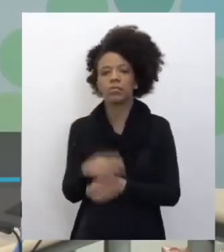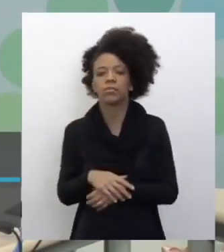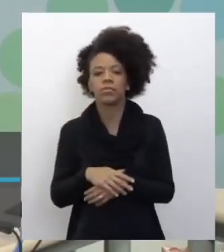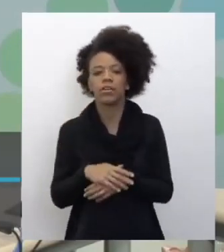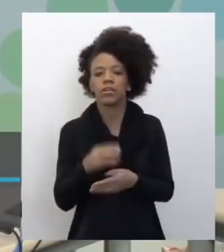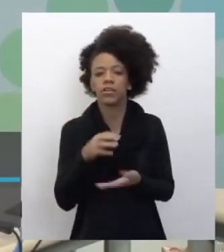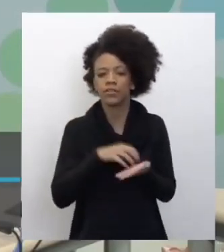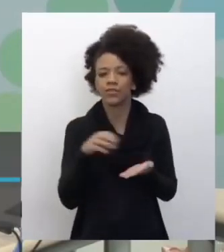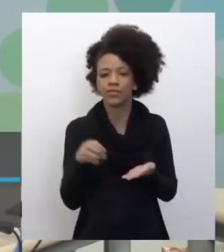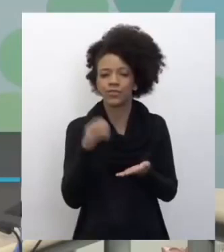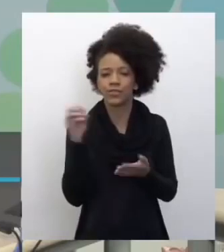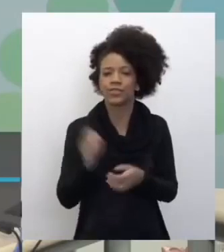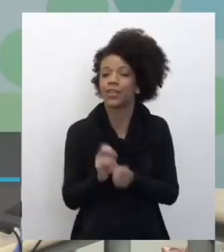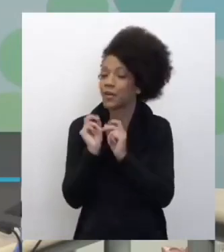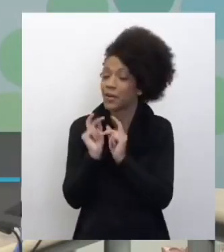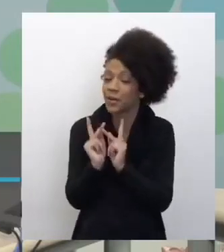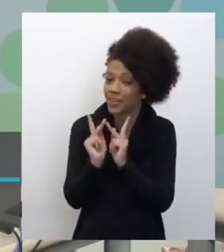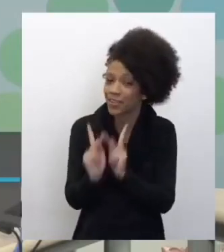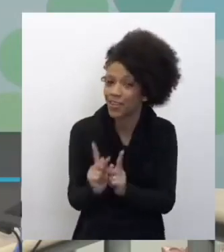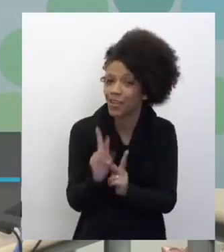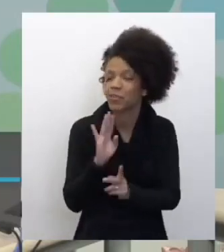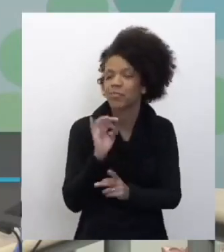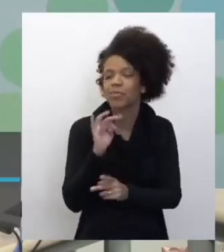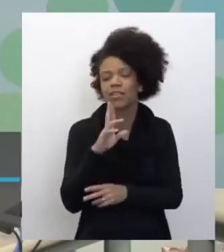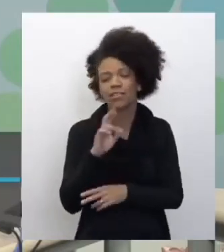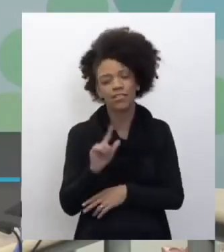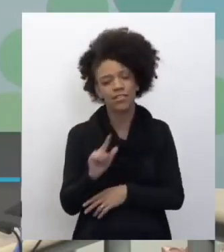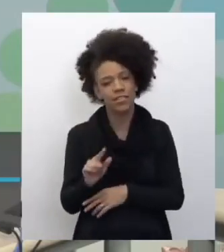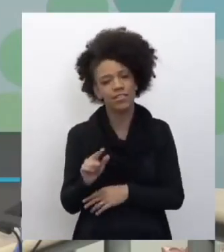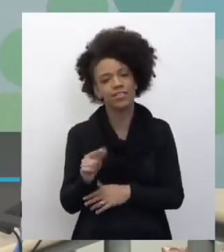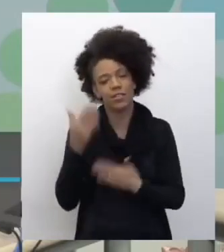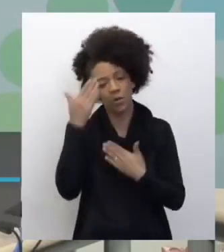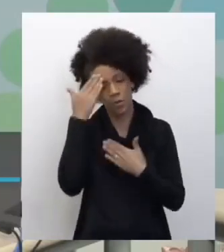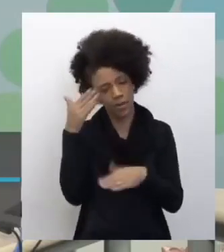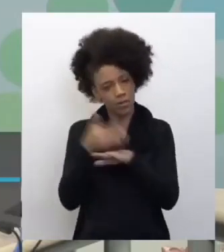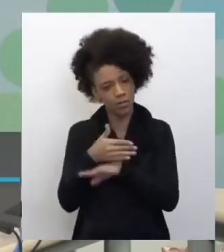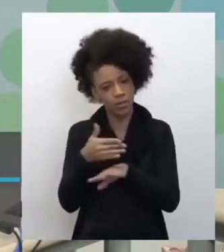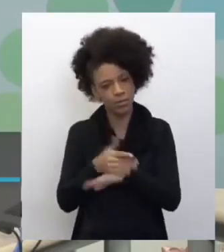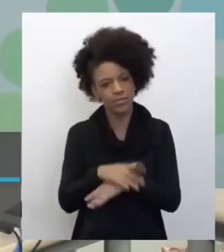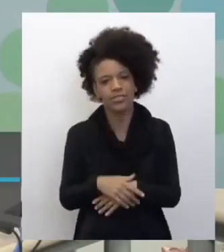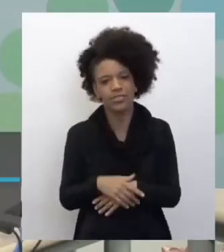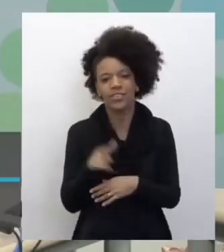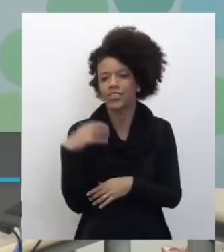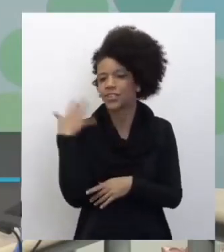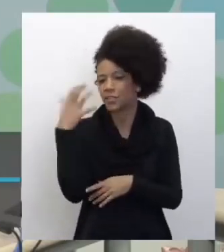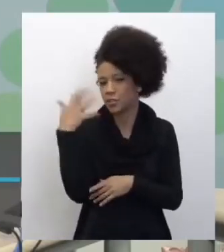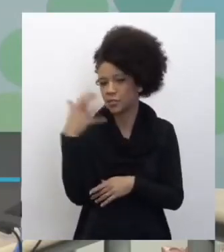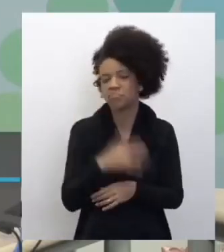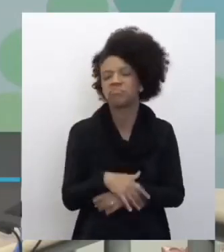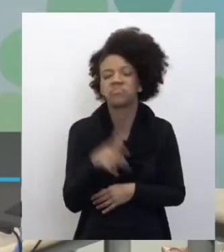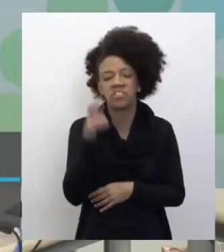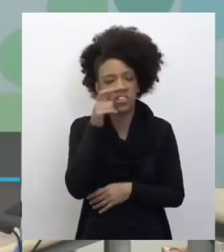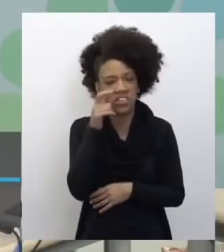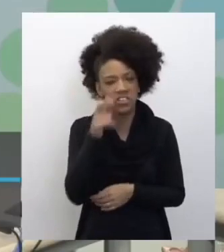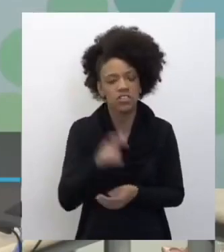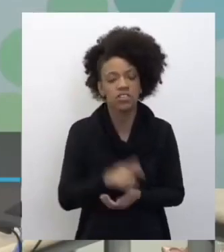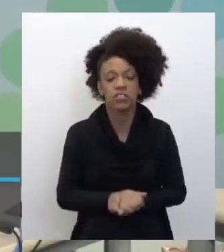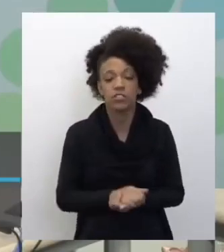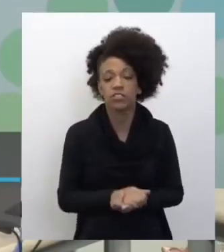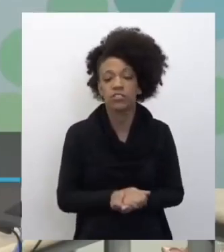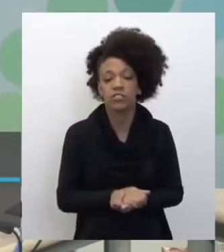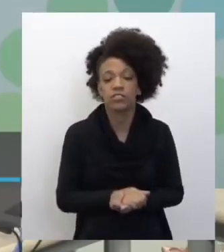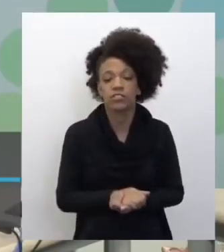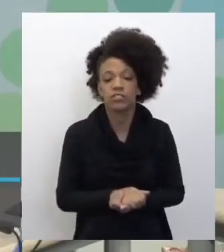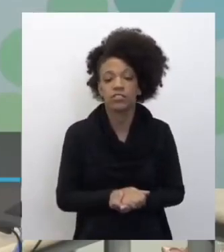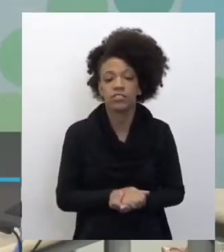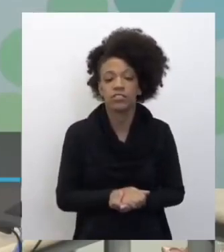Centro de Mídias. Ok, Beatriz. Obrigada pela participação. Você gostaria de ser minha namorate. Que interessante, né?